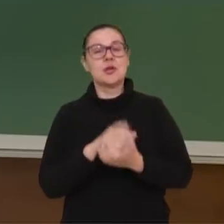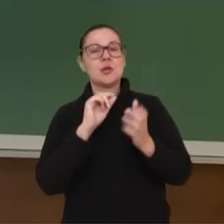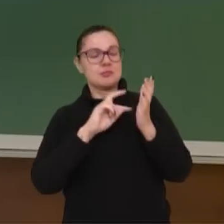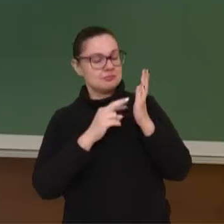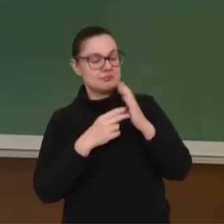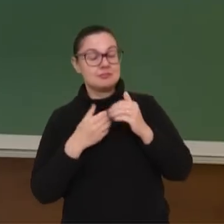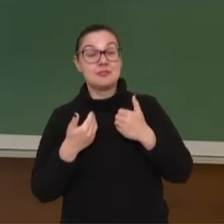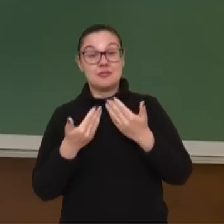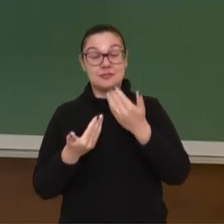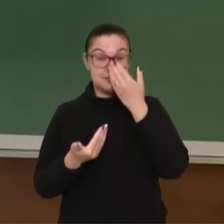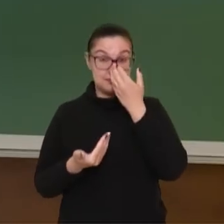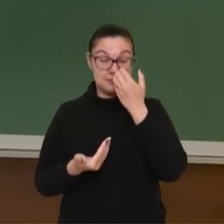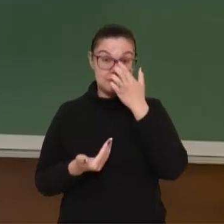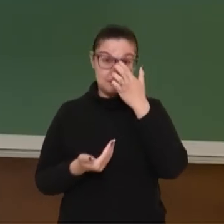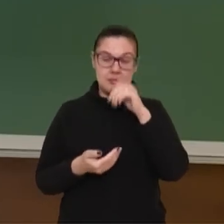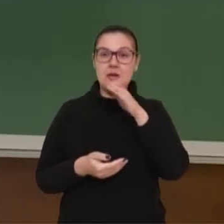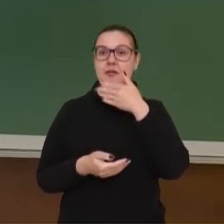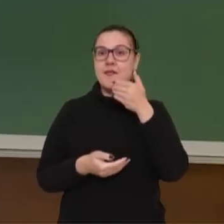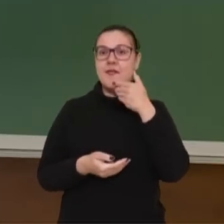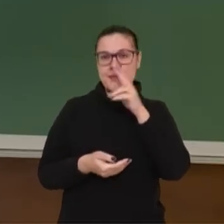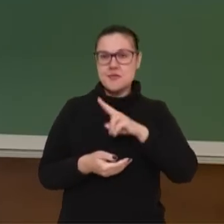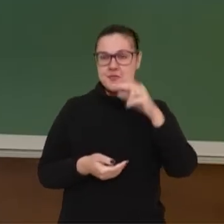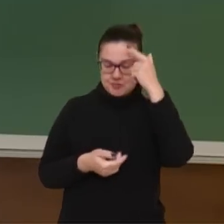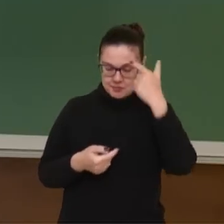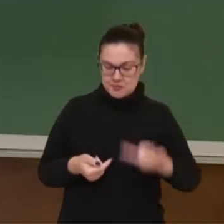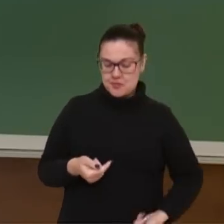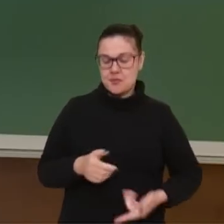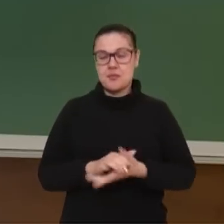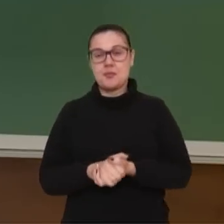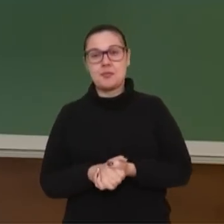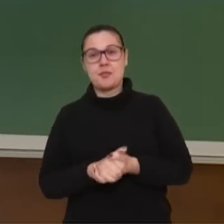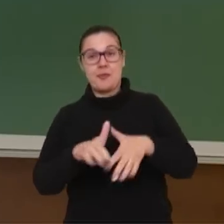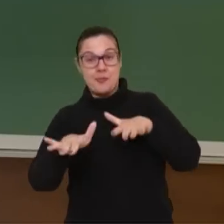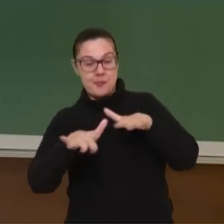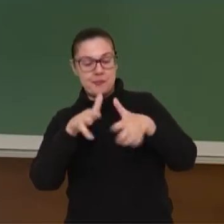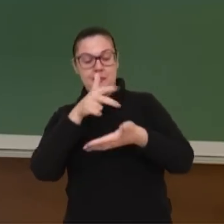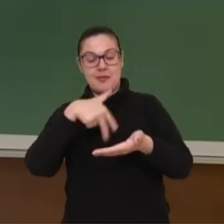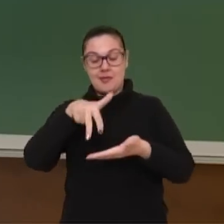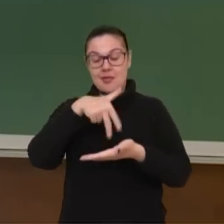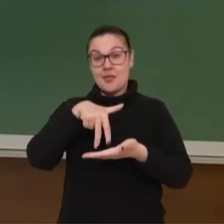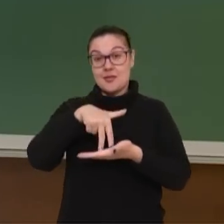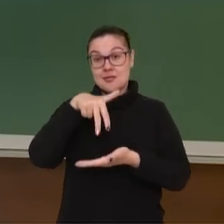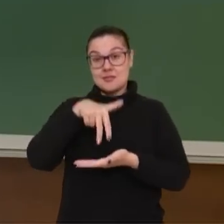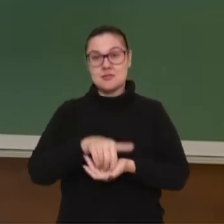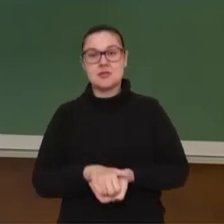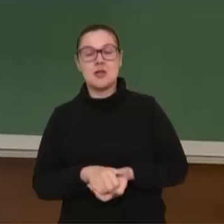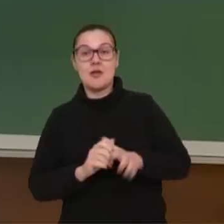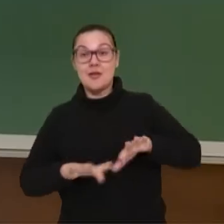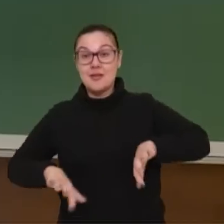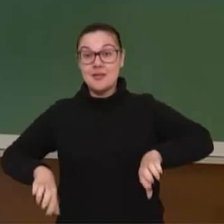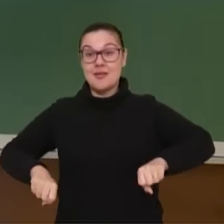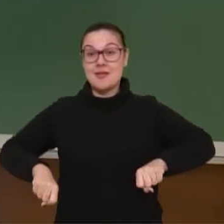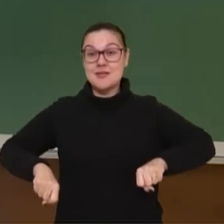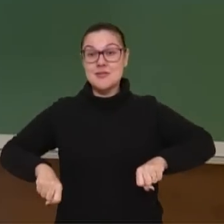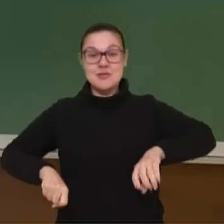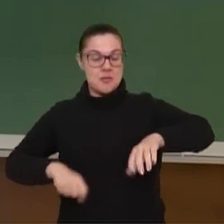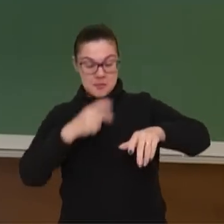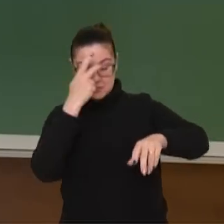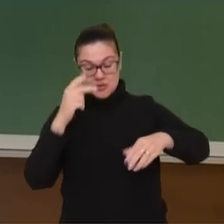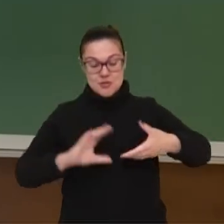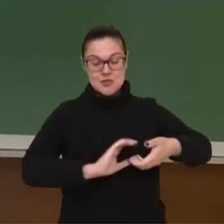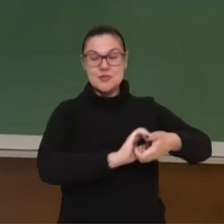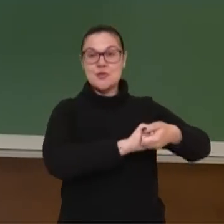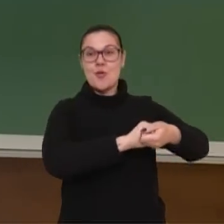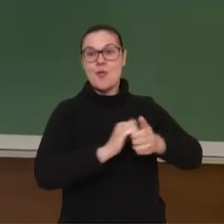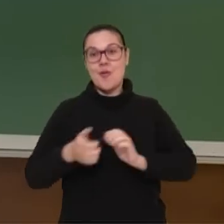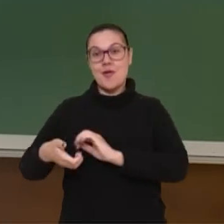faz isso? Uma das formas mais fáceis é usar o próprio corpo, se movimentar, dançar, dar as mãos, né? Você se